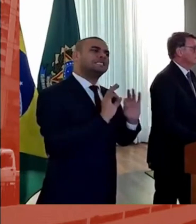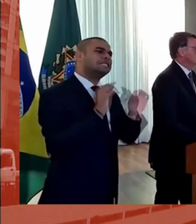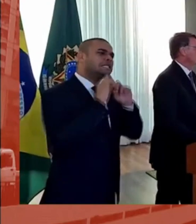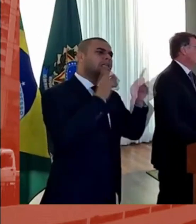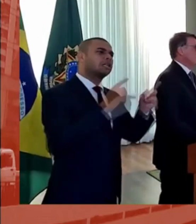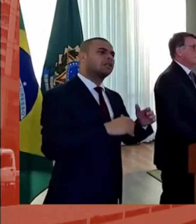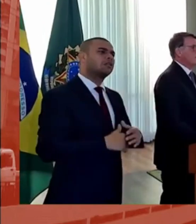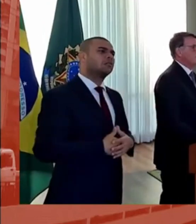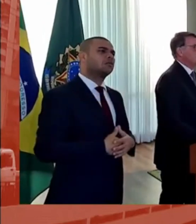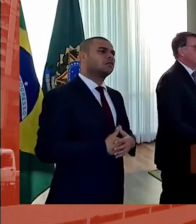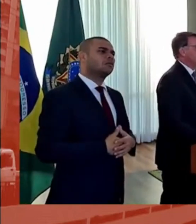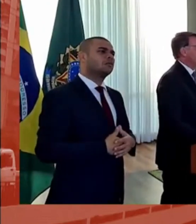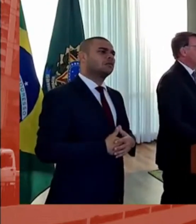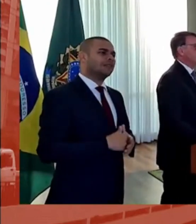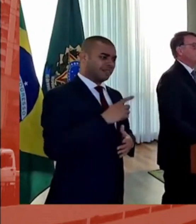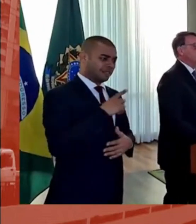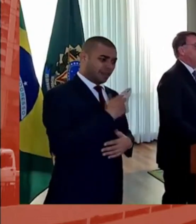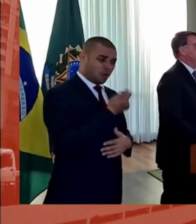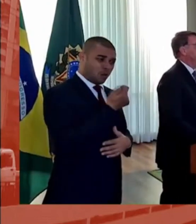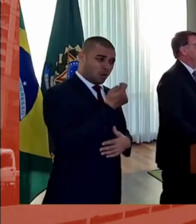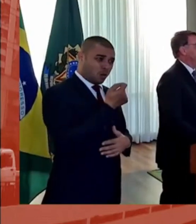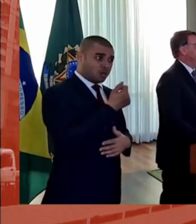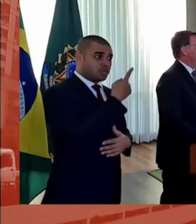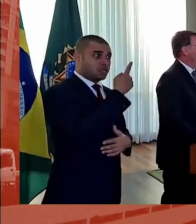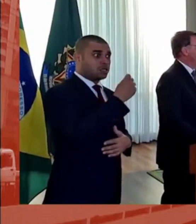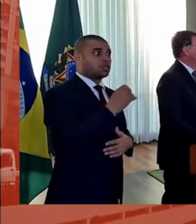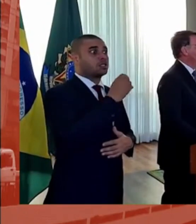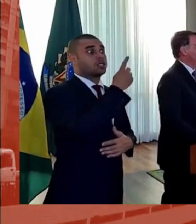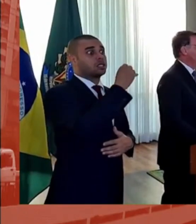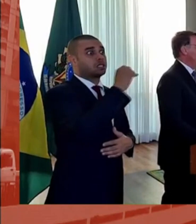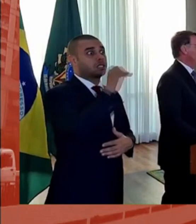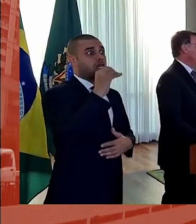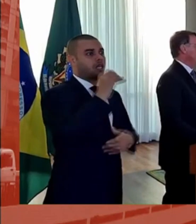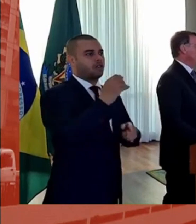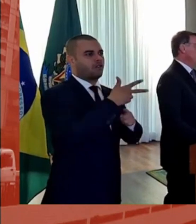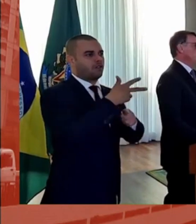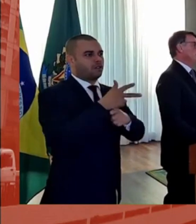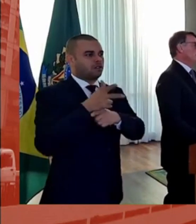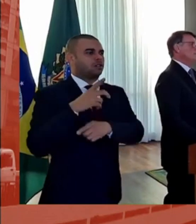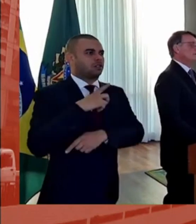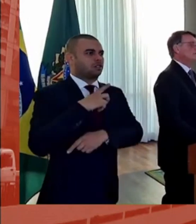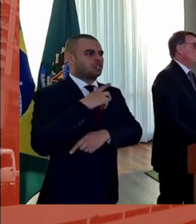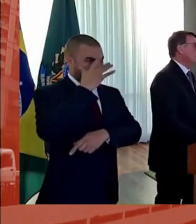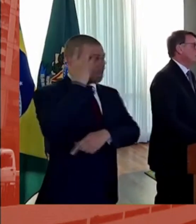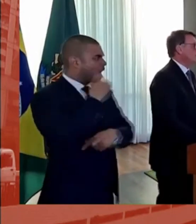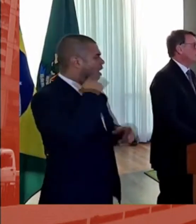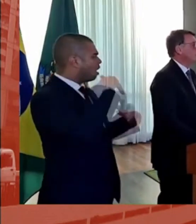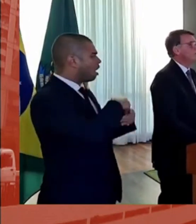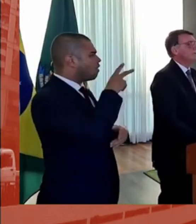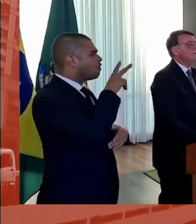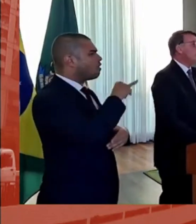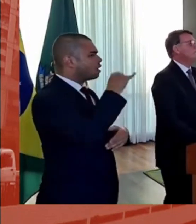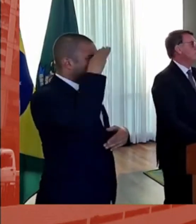anuncia um golpe prestes a acontecer. Como que você vê essas duas figuras? Olha, é um silêncio que é uma conivência,